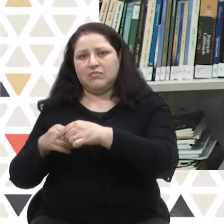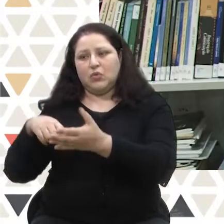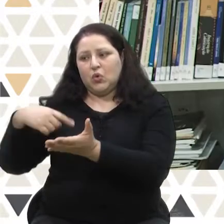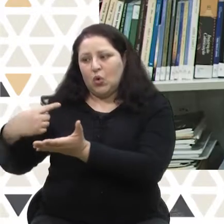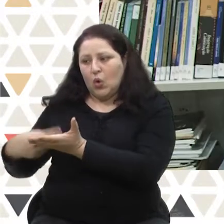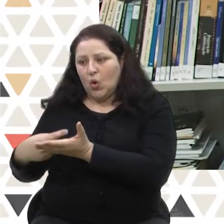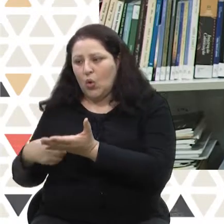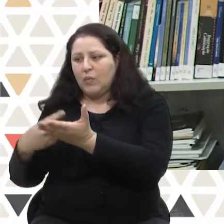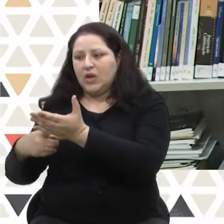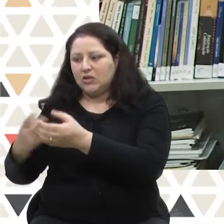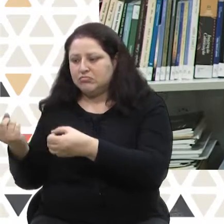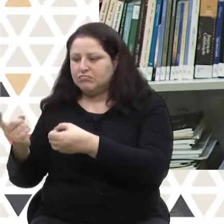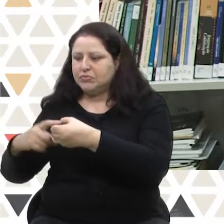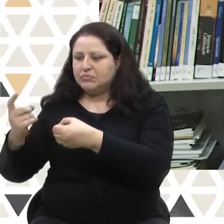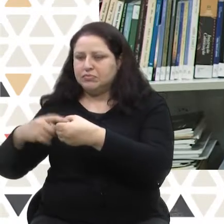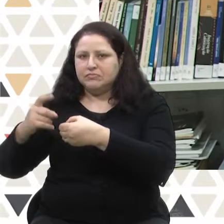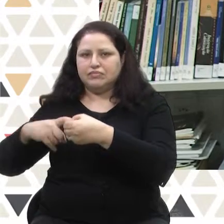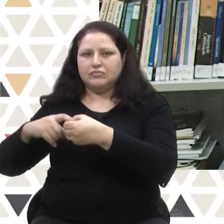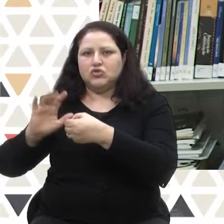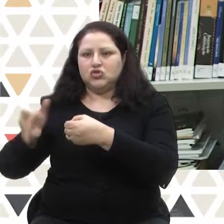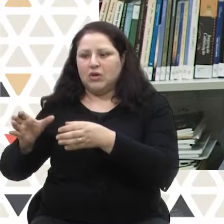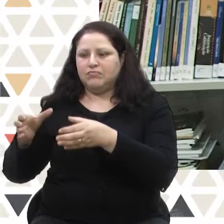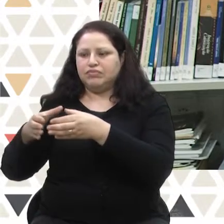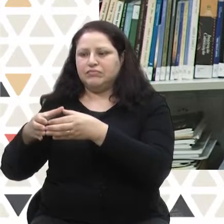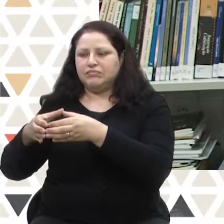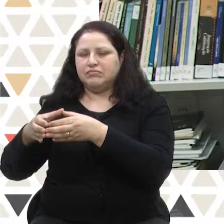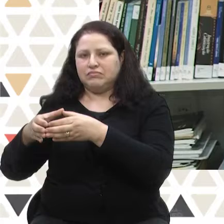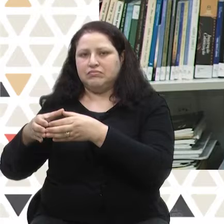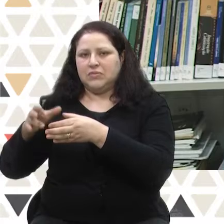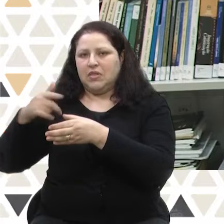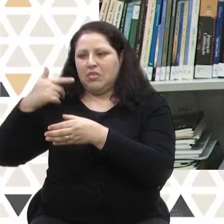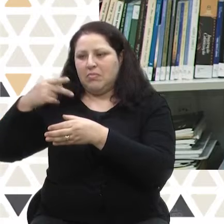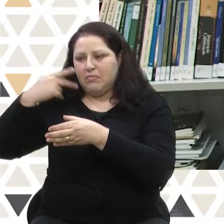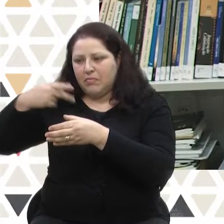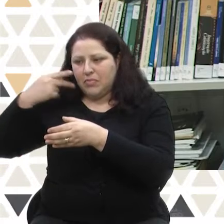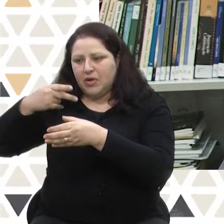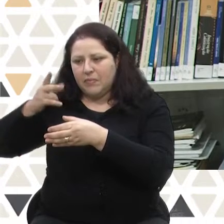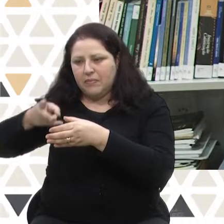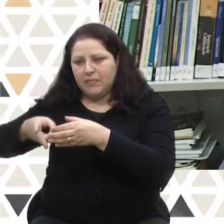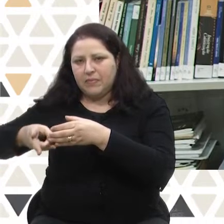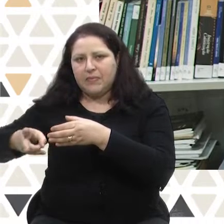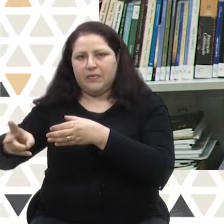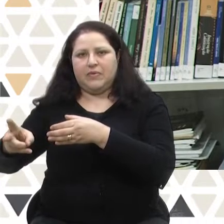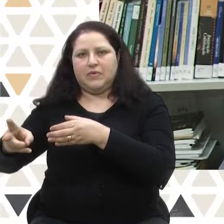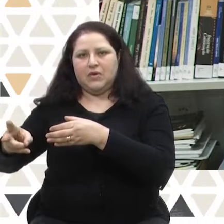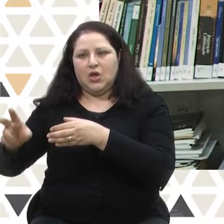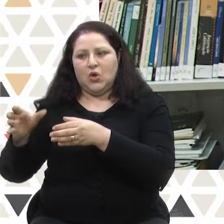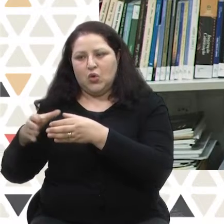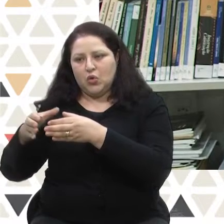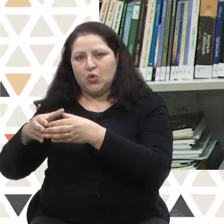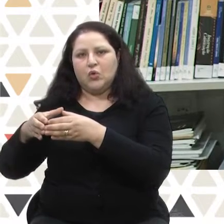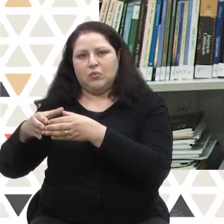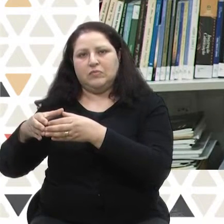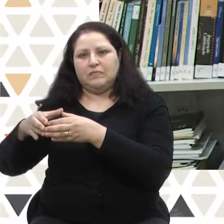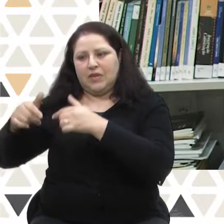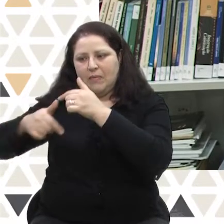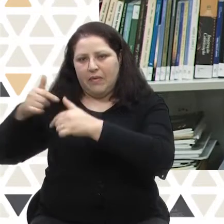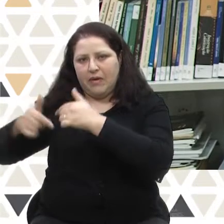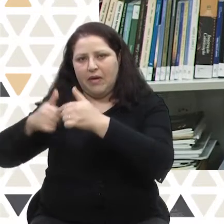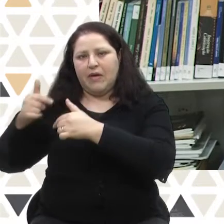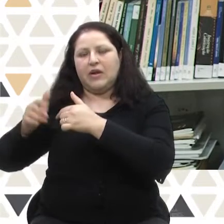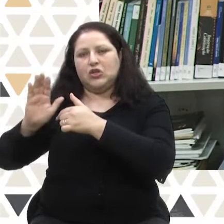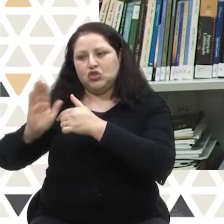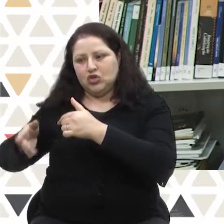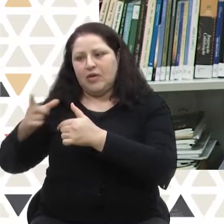novidade é que o bloco que compõe a federação já se constitui um bloco parlamentar de atuação permanente